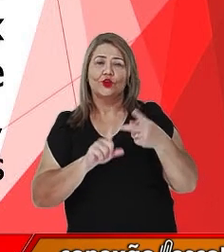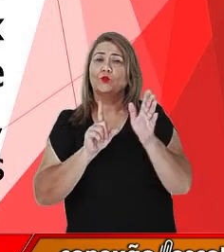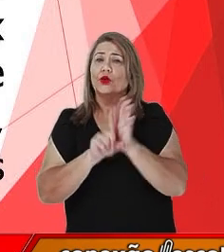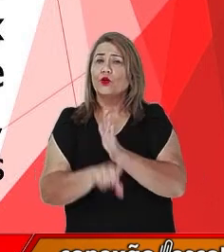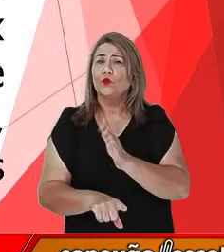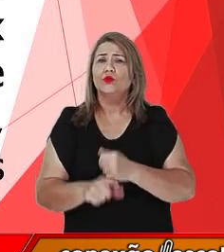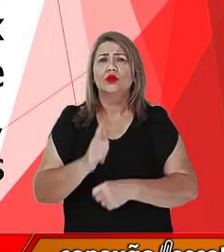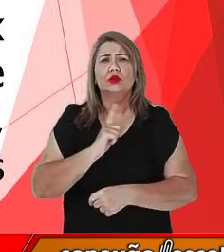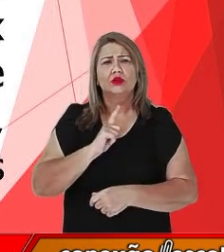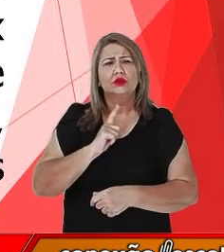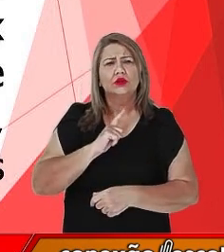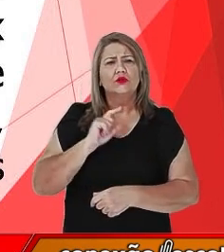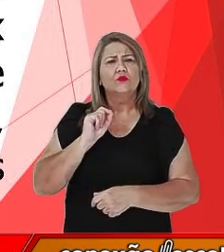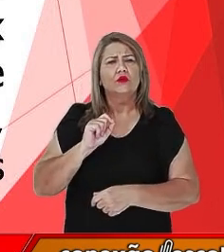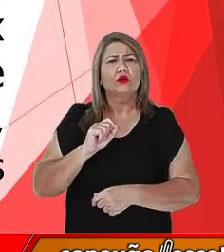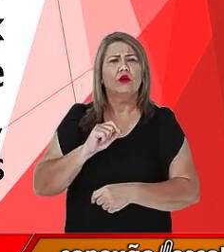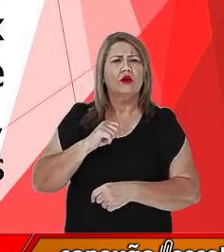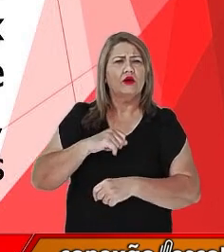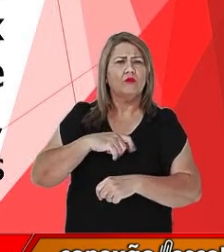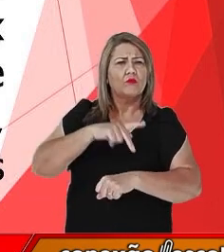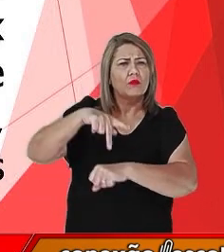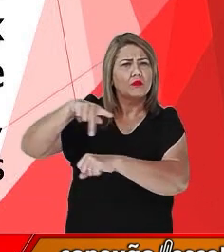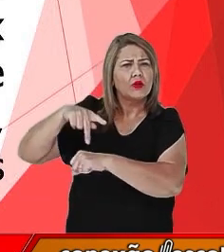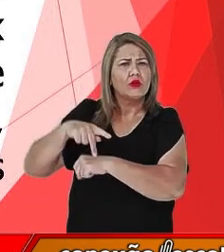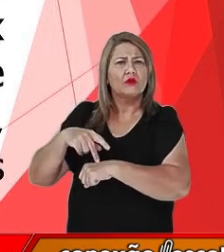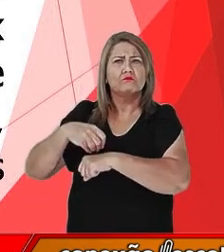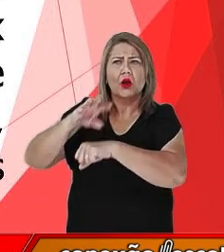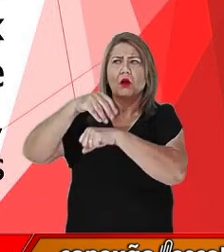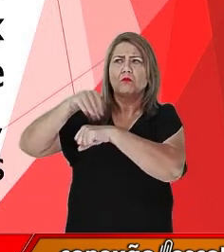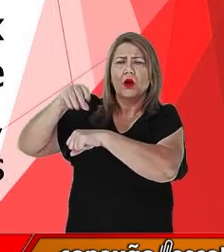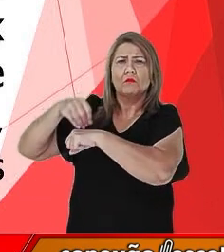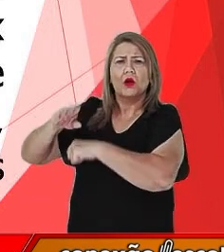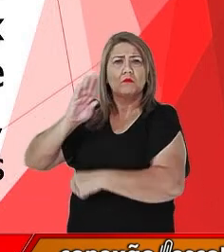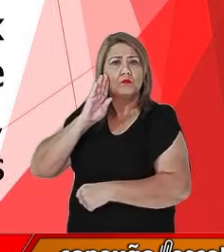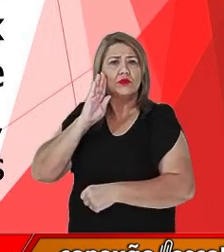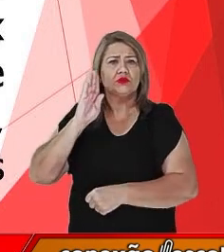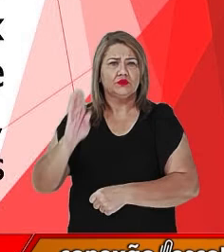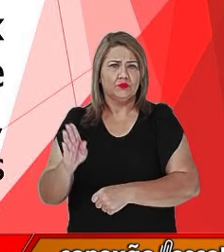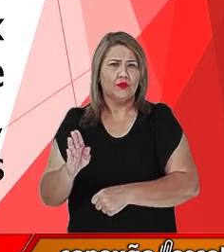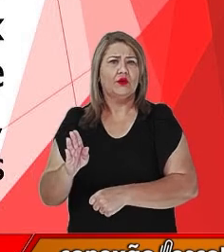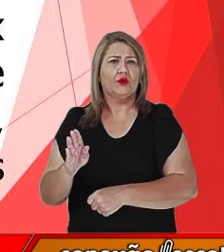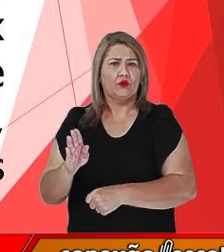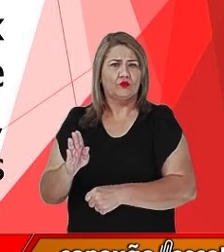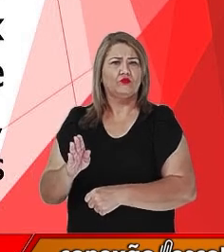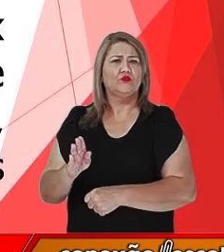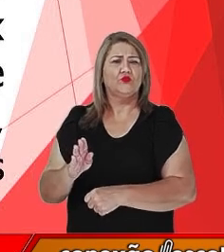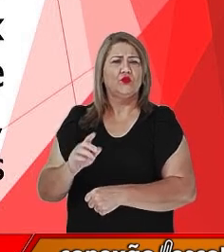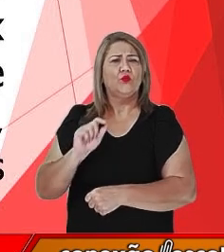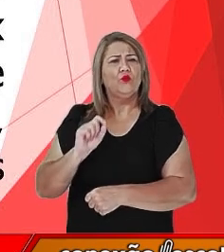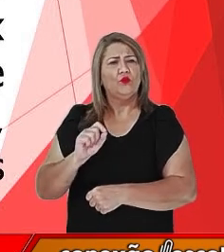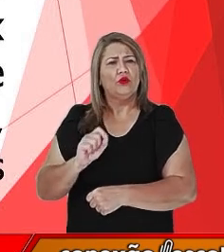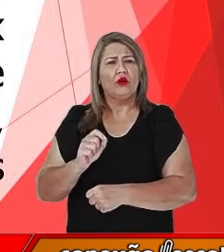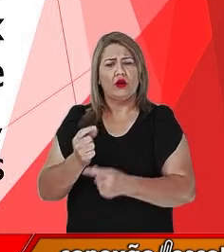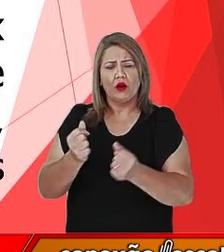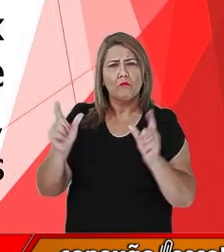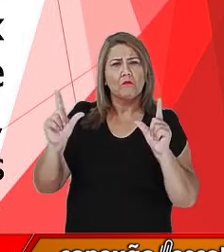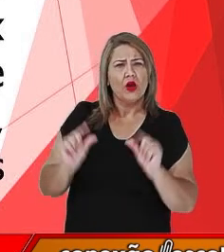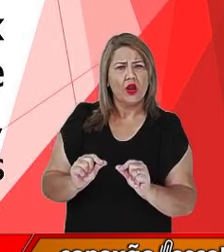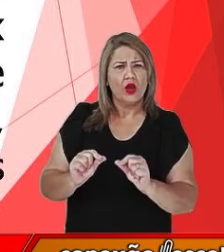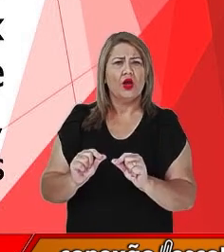Lembrando que as exportações e importações ocorrem principalmente pelos portos em decorrência da relação custo e